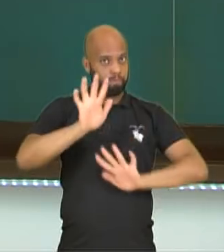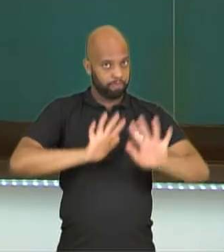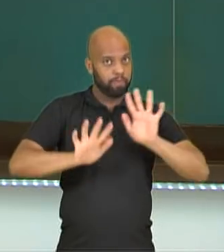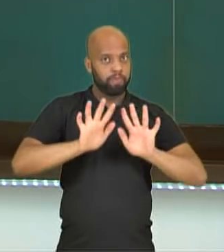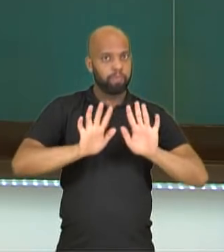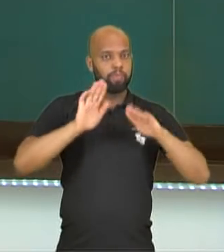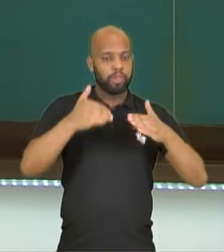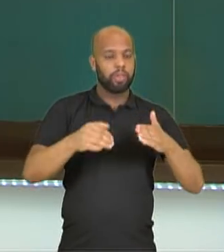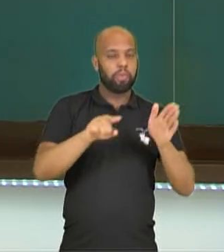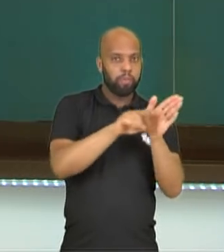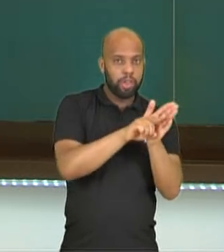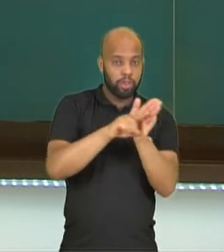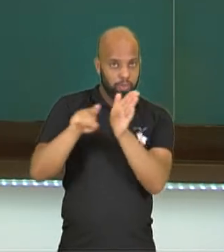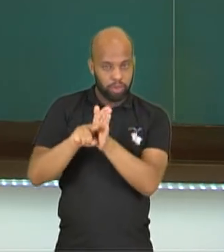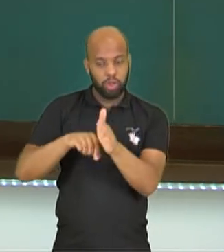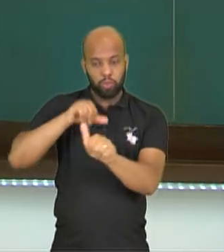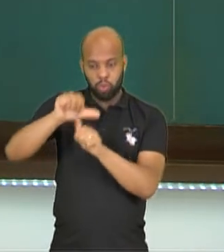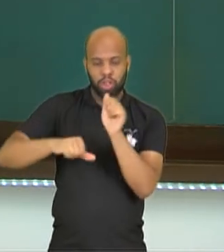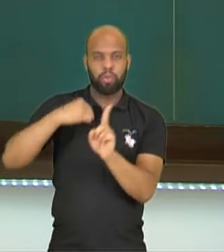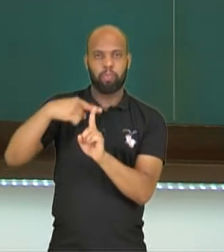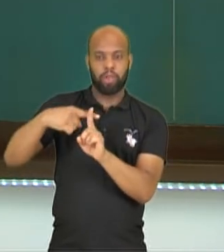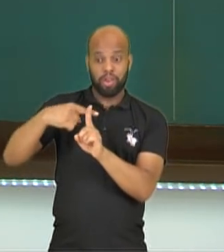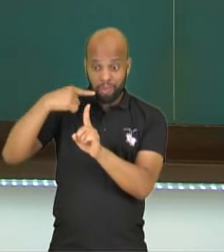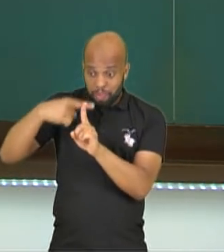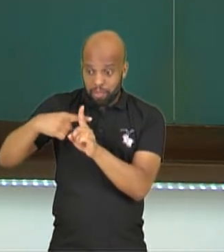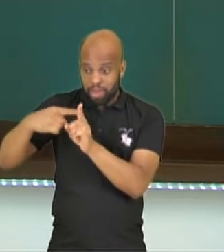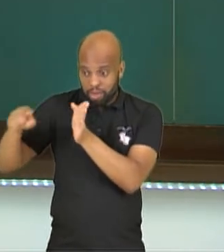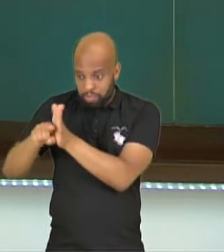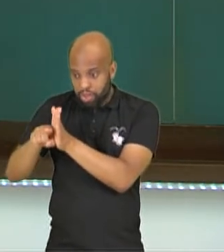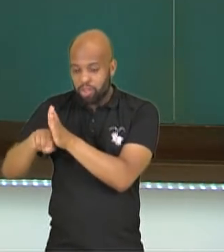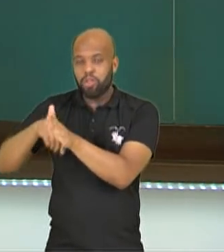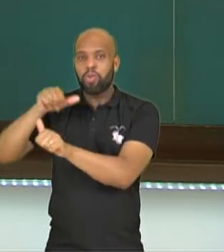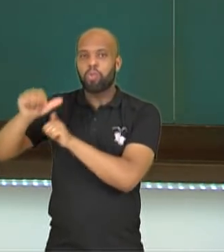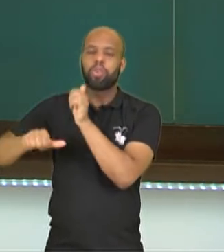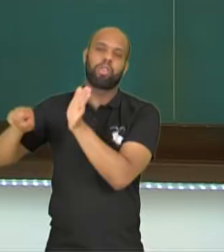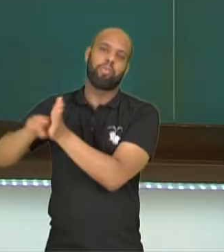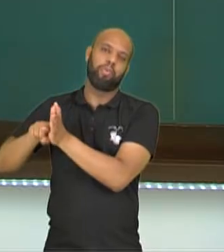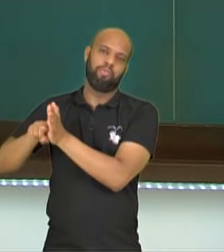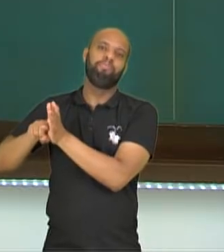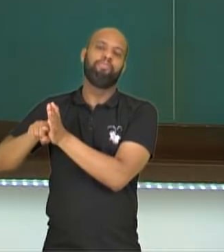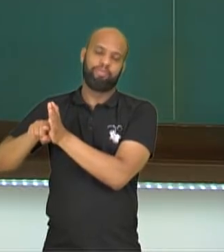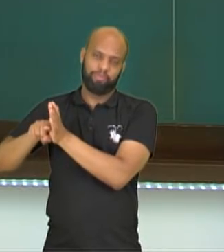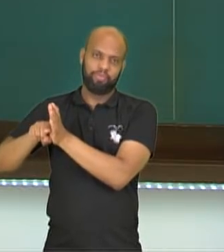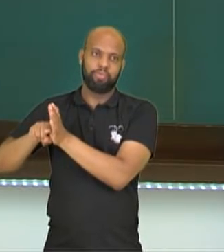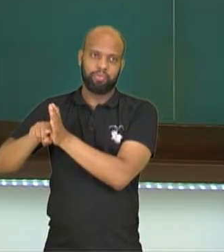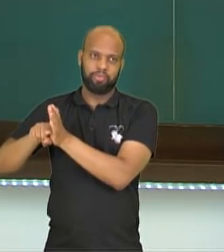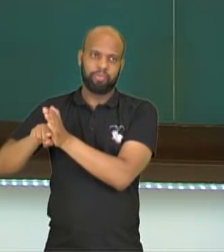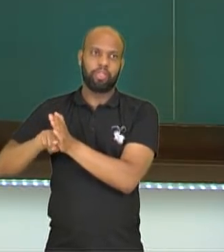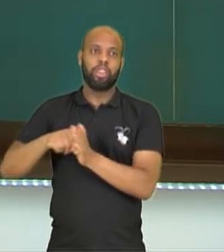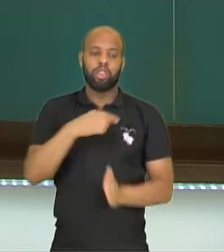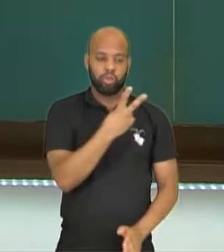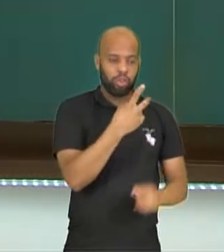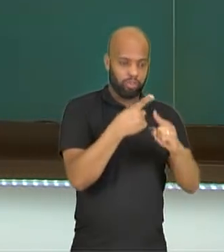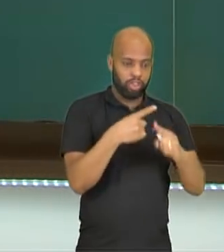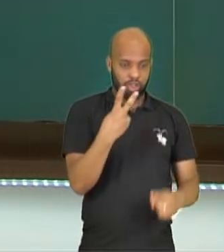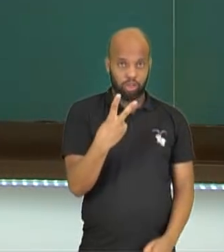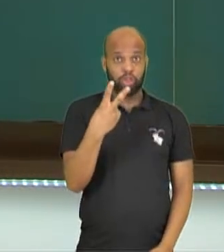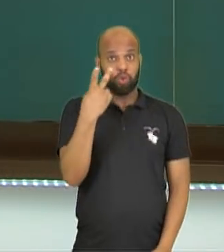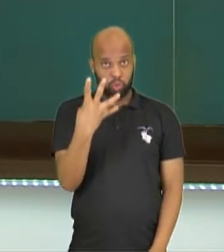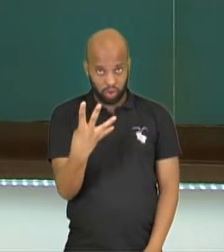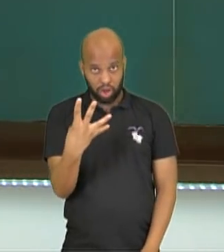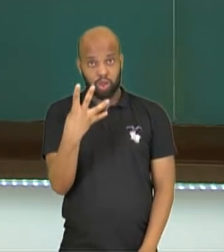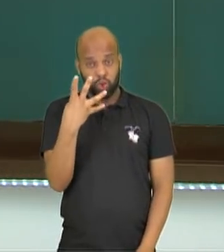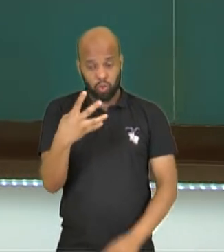Então, menos com menos, mais com menos, menos. 2 vezes 2, 4, 4 vezes